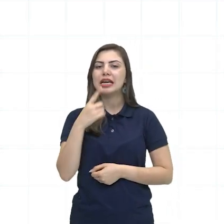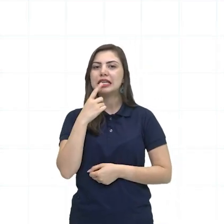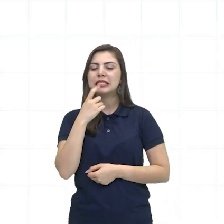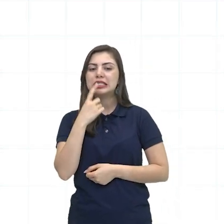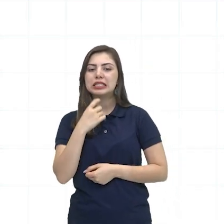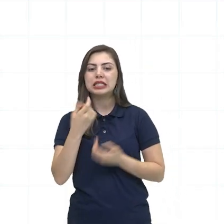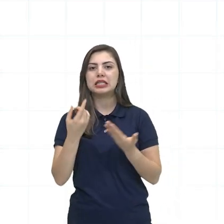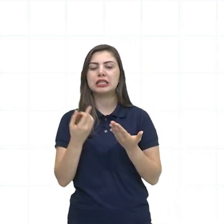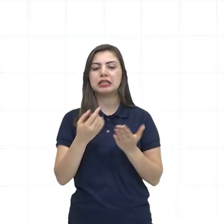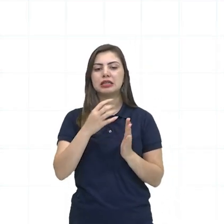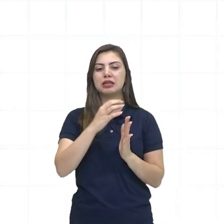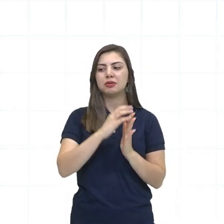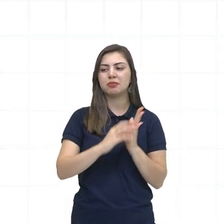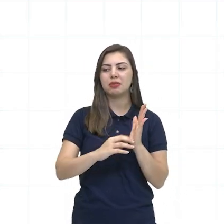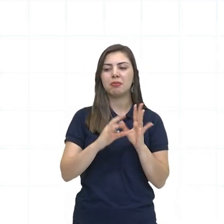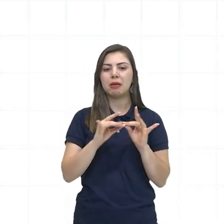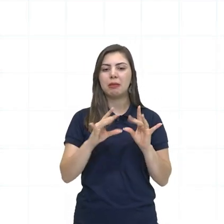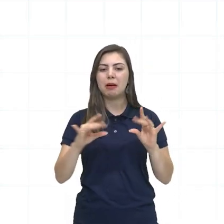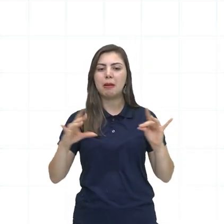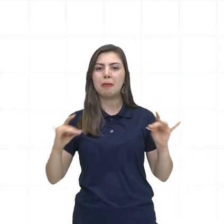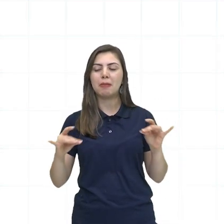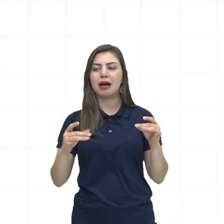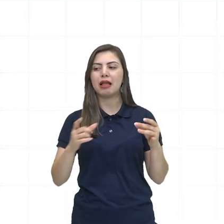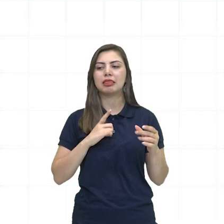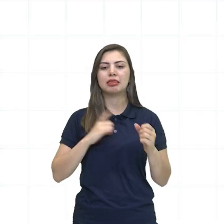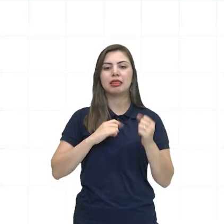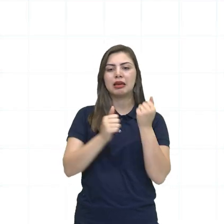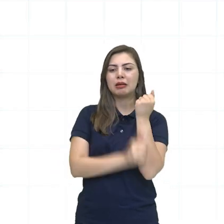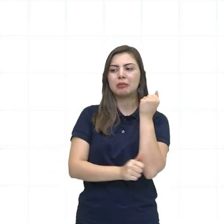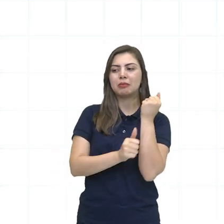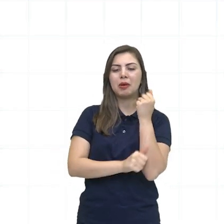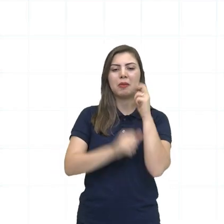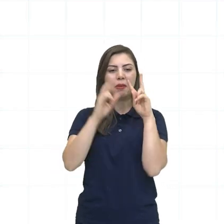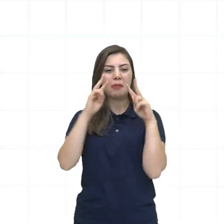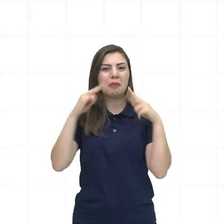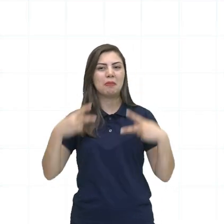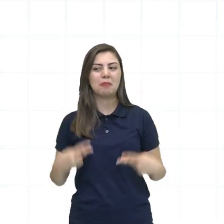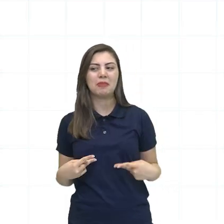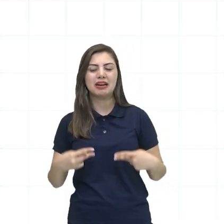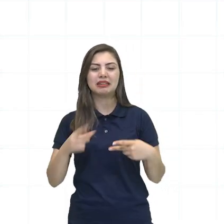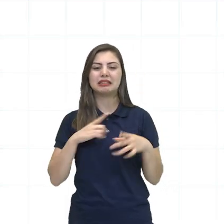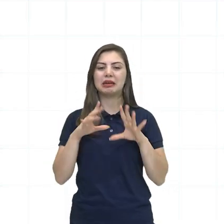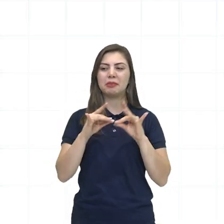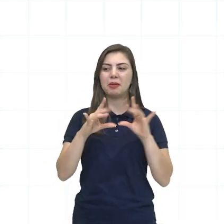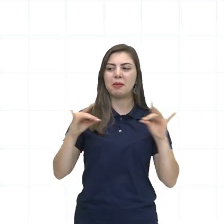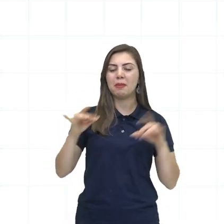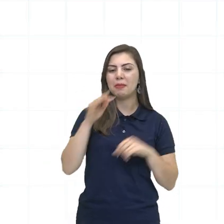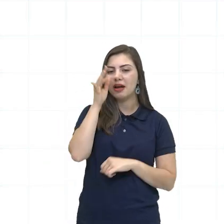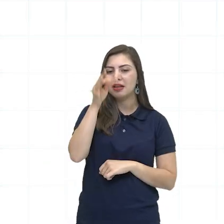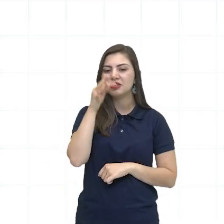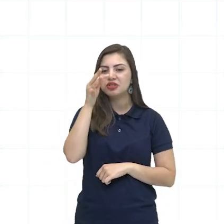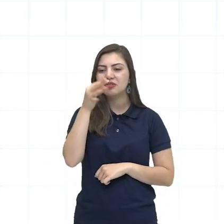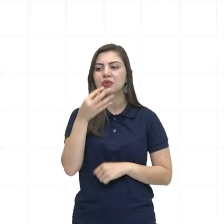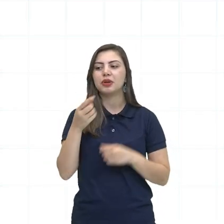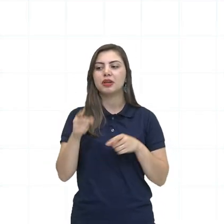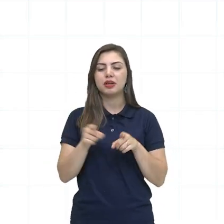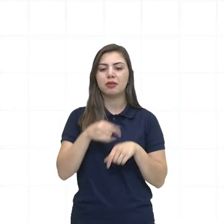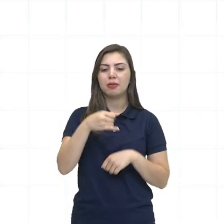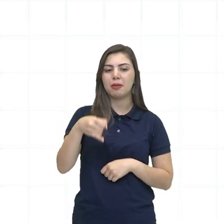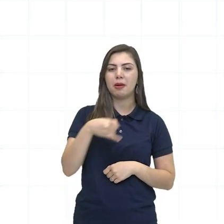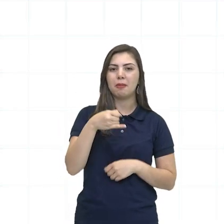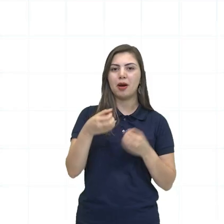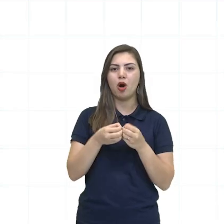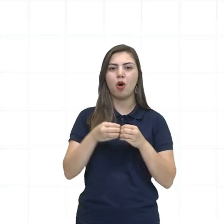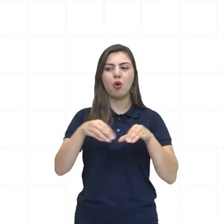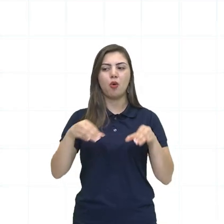sangue, argila, excrementos humanos, látex de plantas, gordura e clara de ovos de animais.